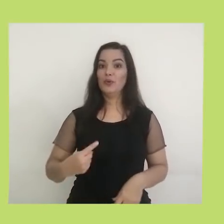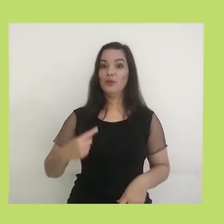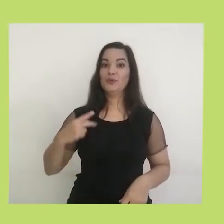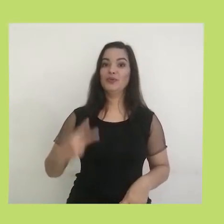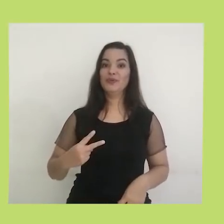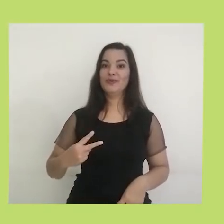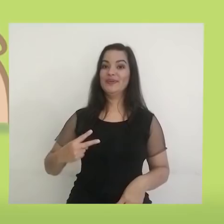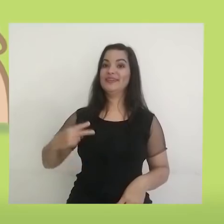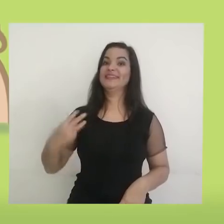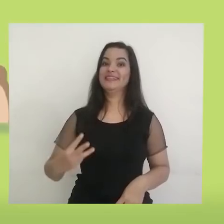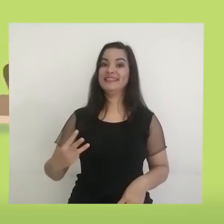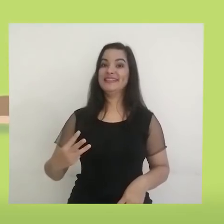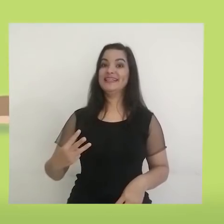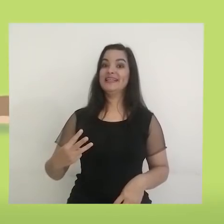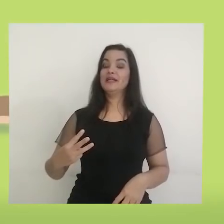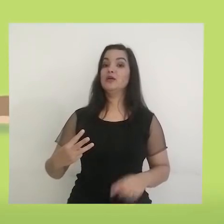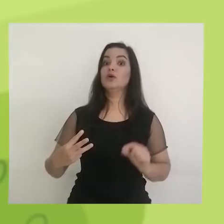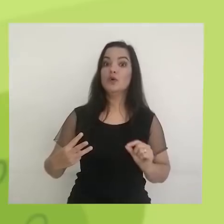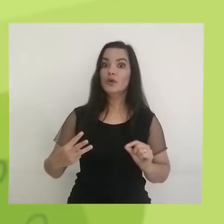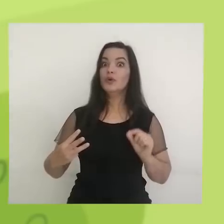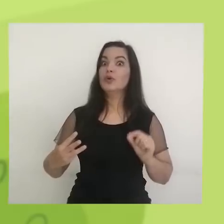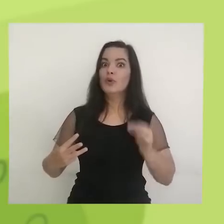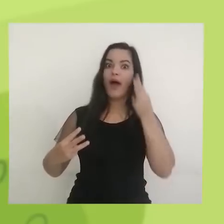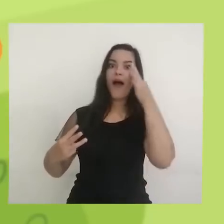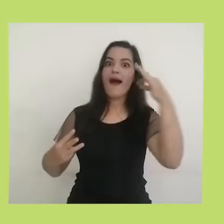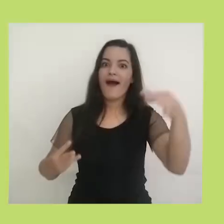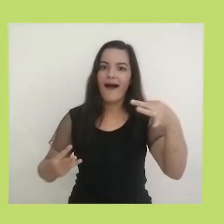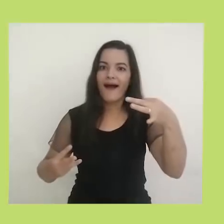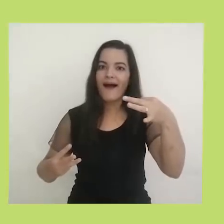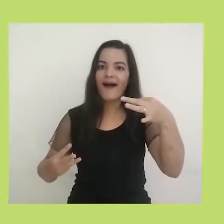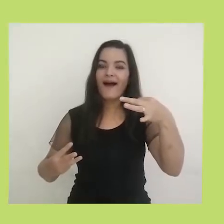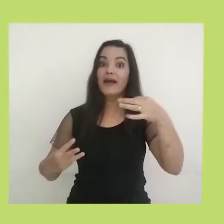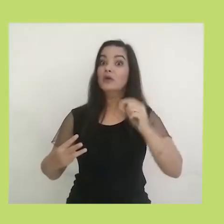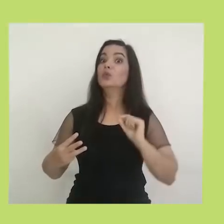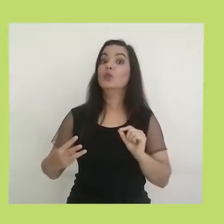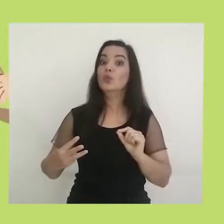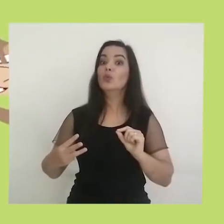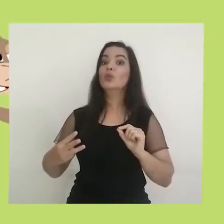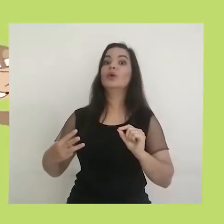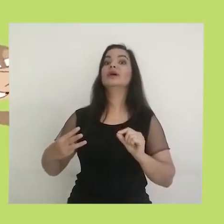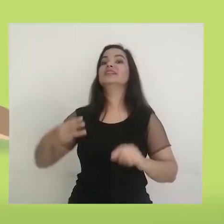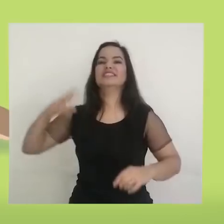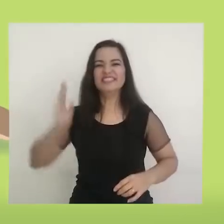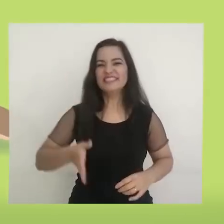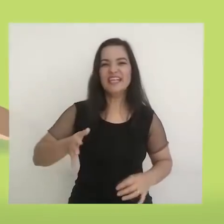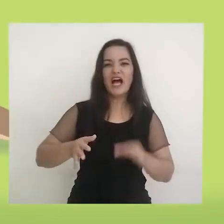Um, dois, três e... Atenção! E